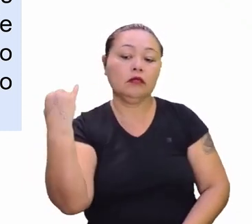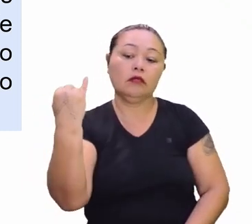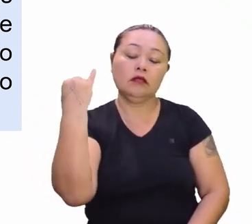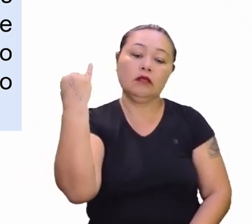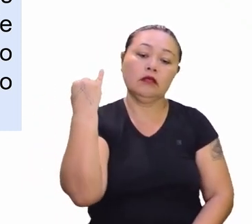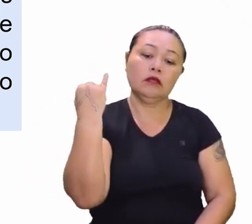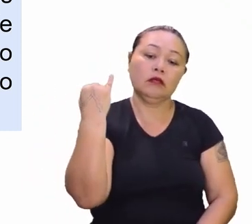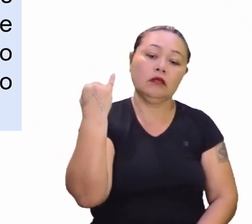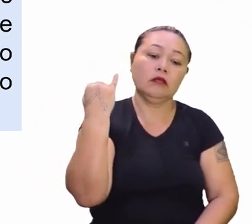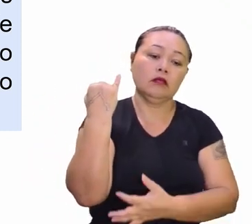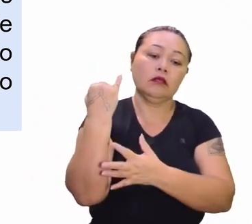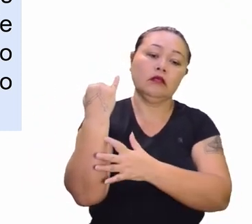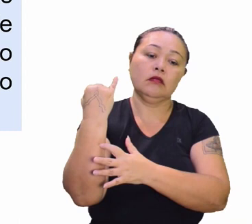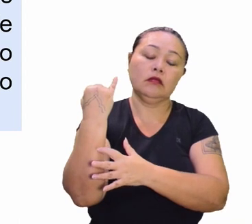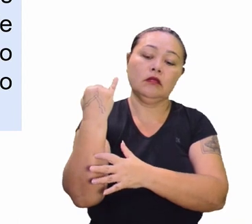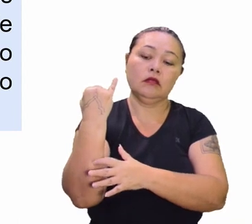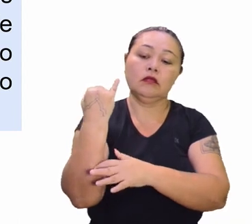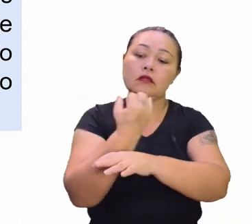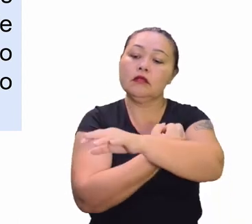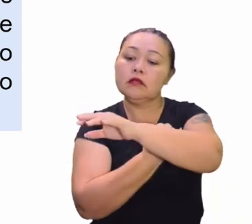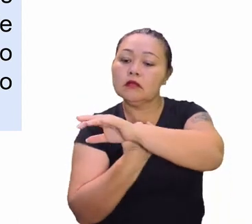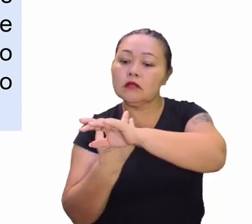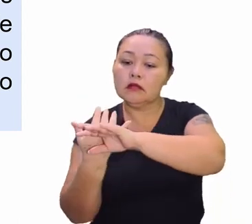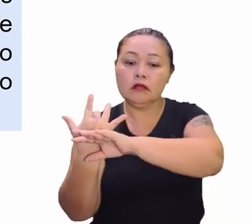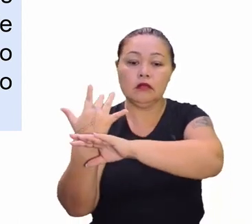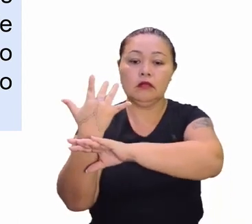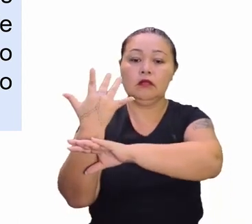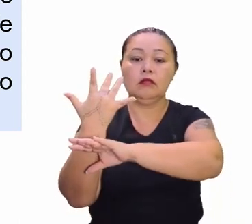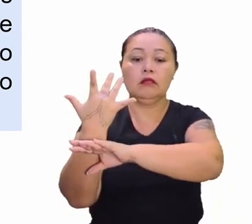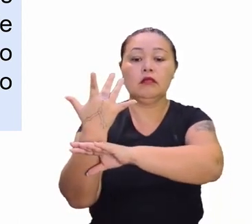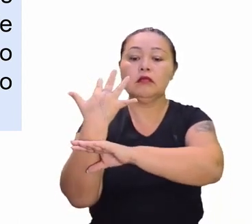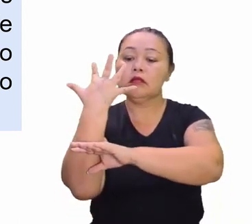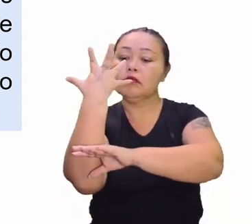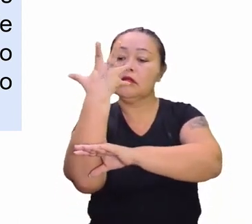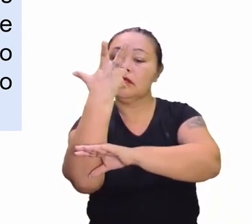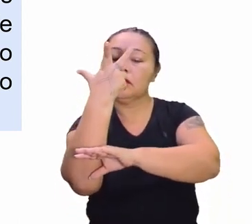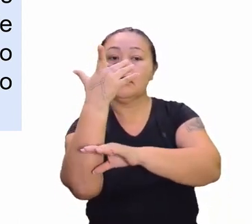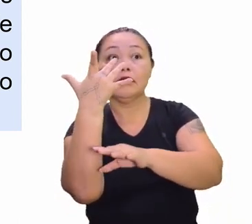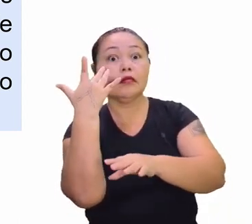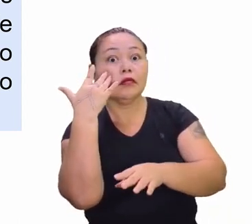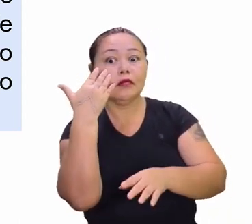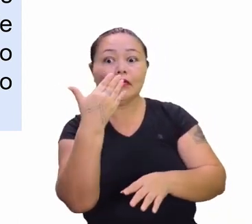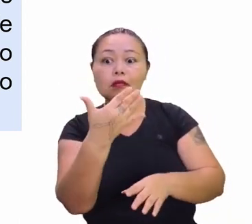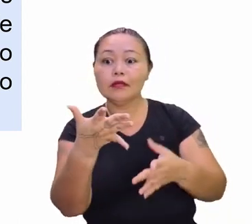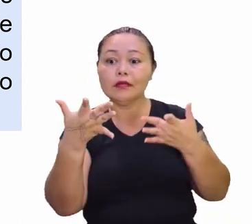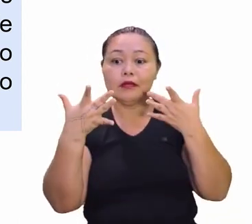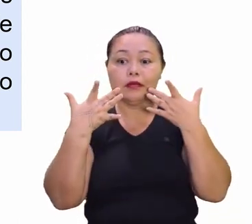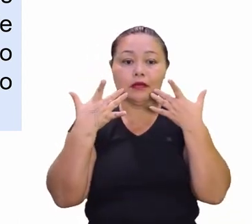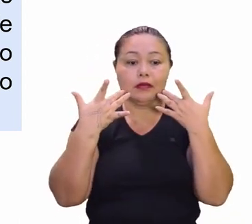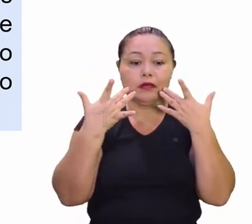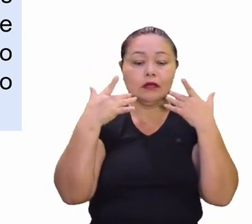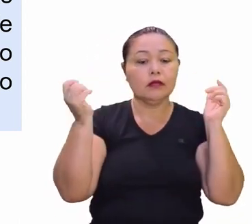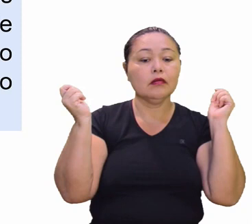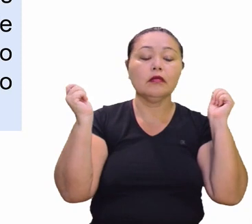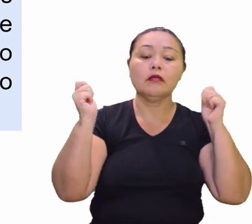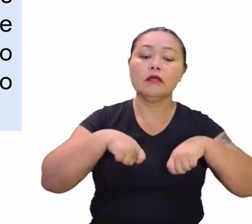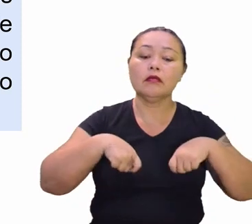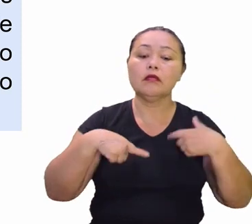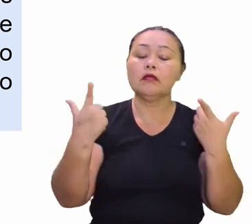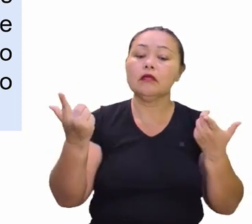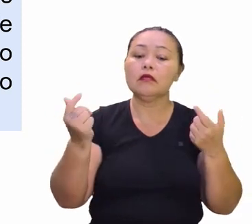grande relevância ecológica e beleza cênica,